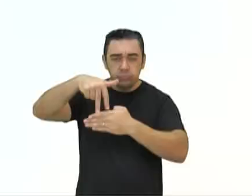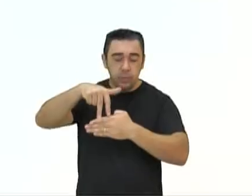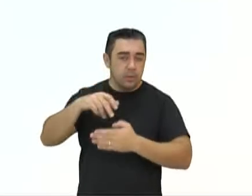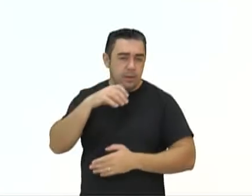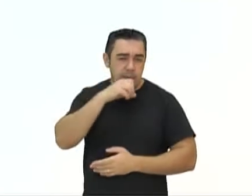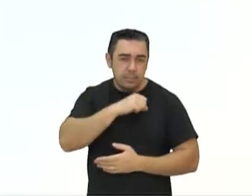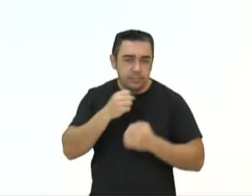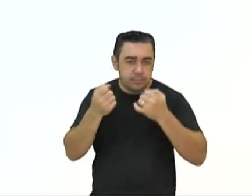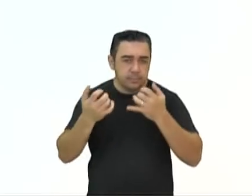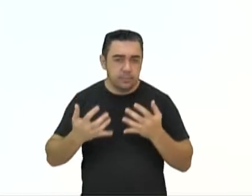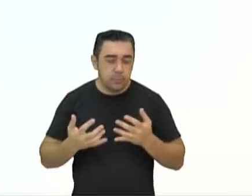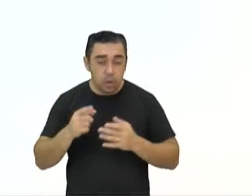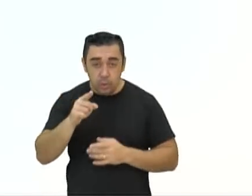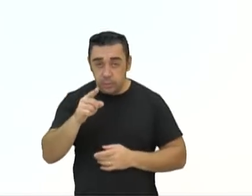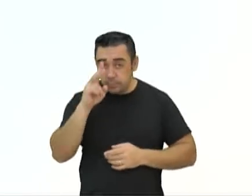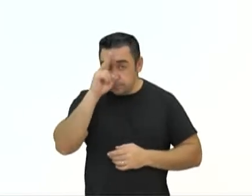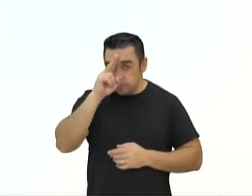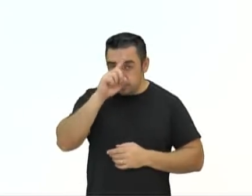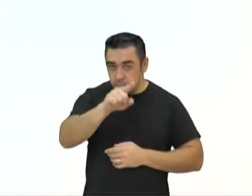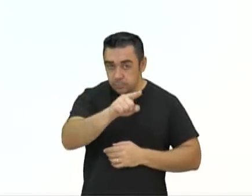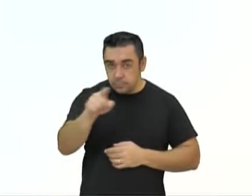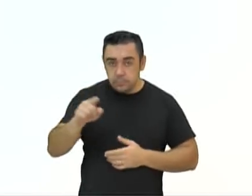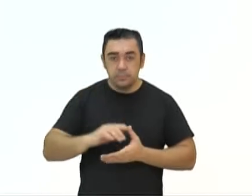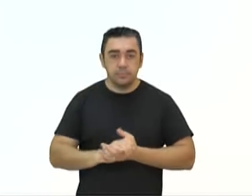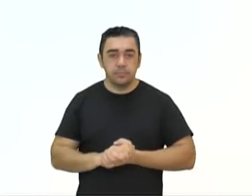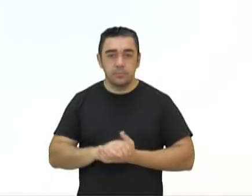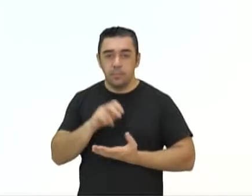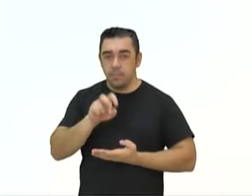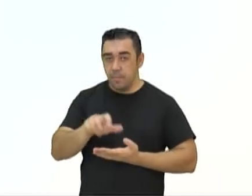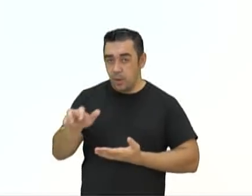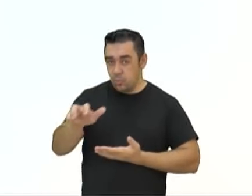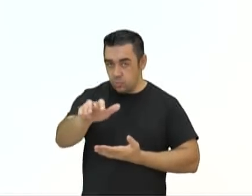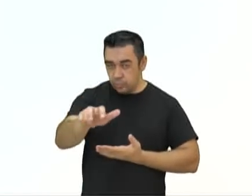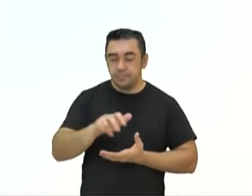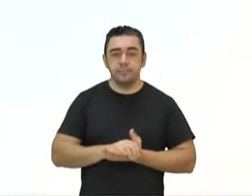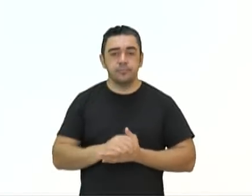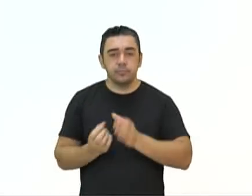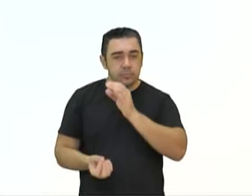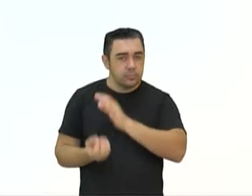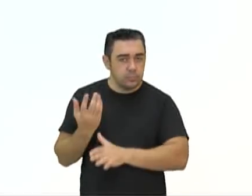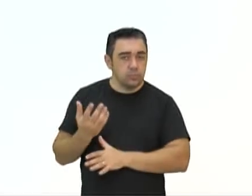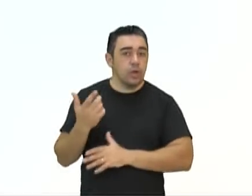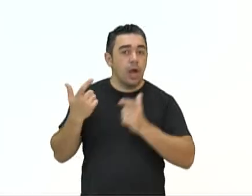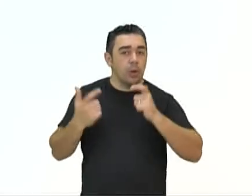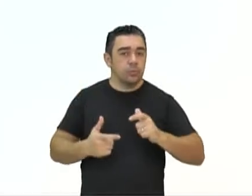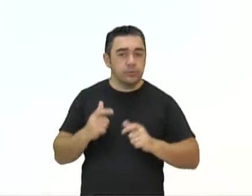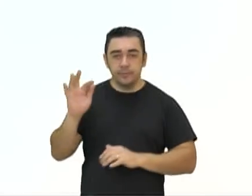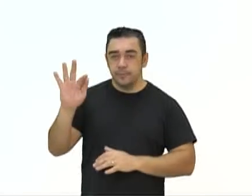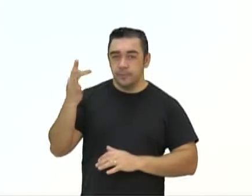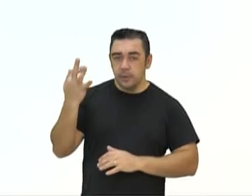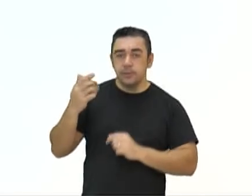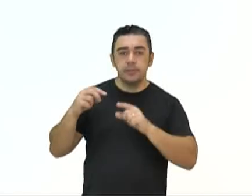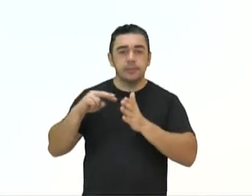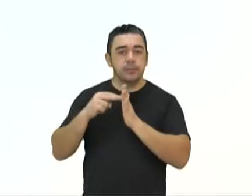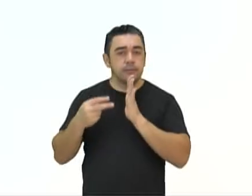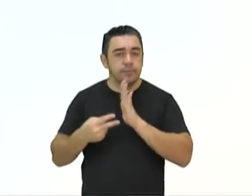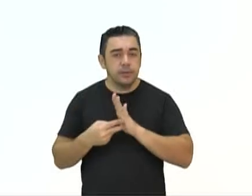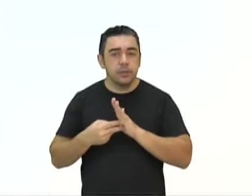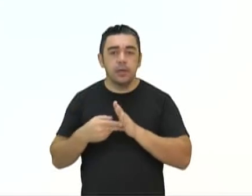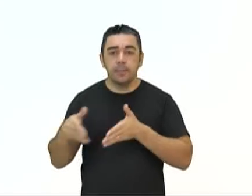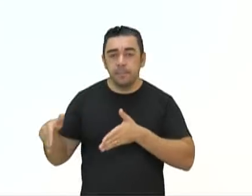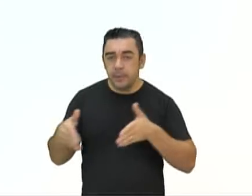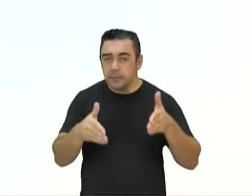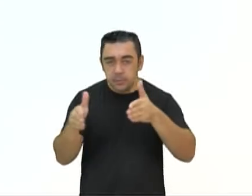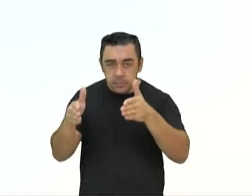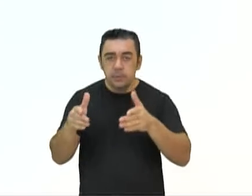rapidamente, a gente quer só lembrar aqui, né? O parkour teve origem num termo francês, que significa percurso. Ele